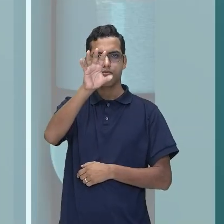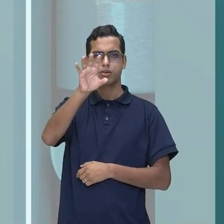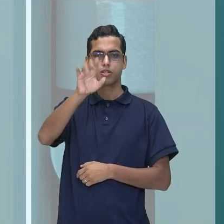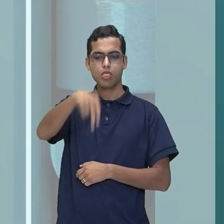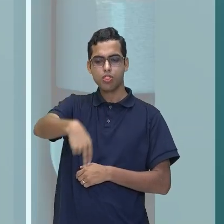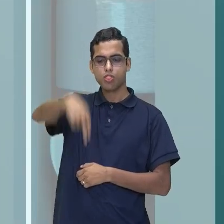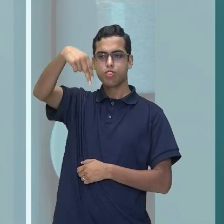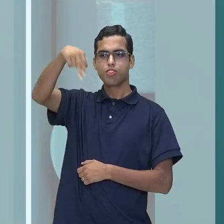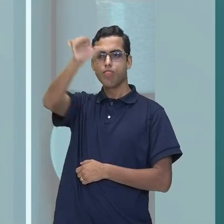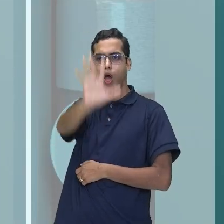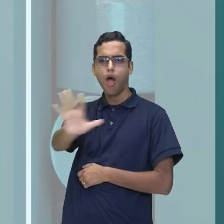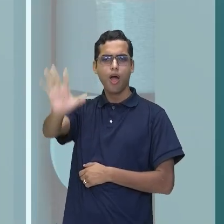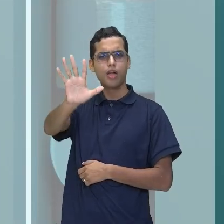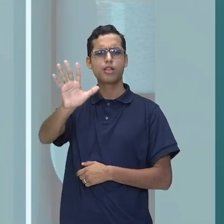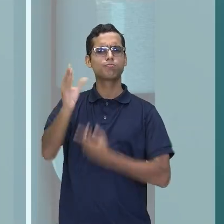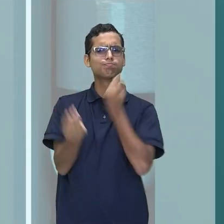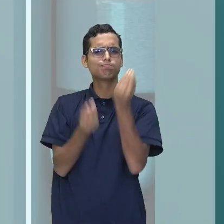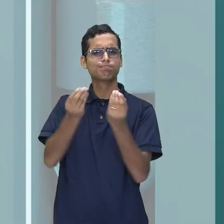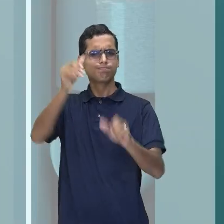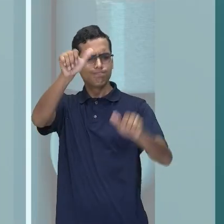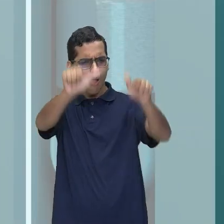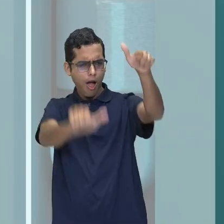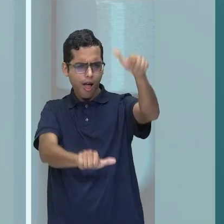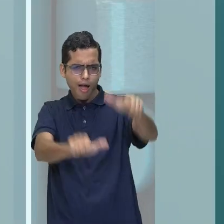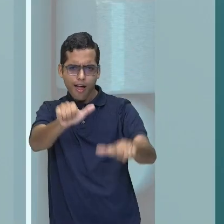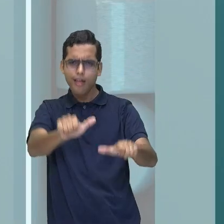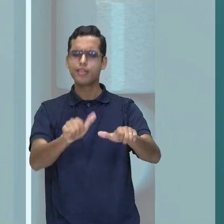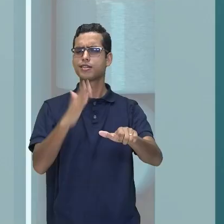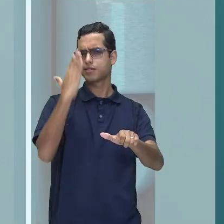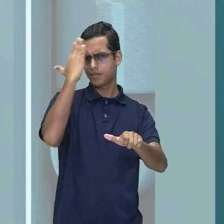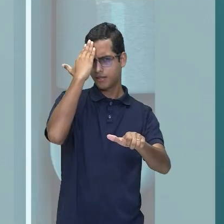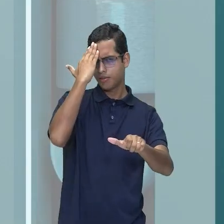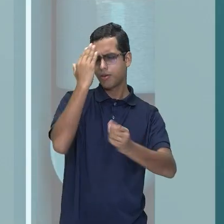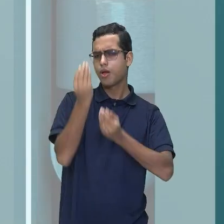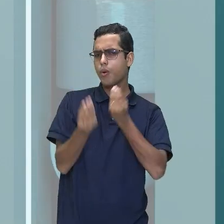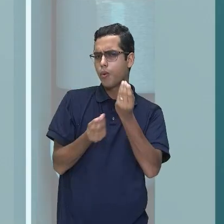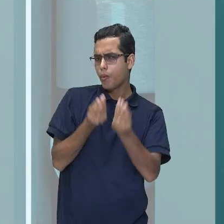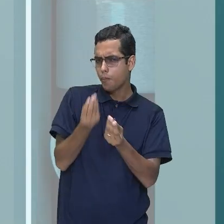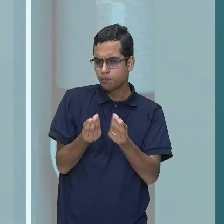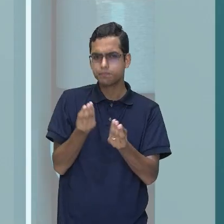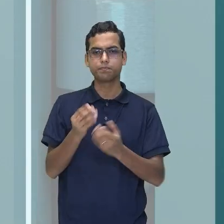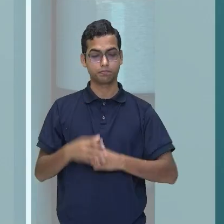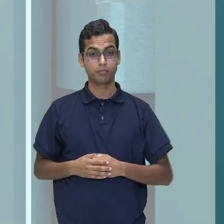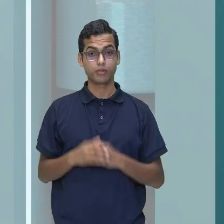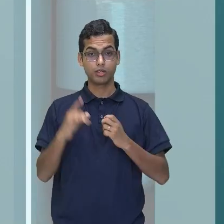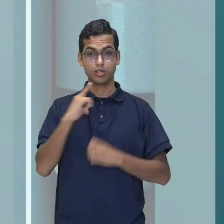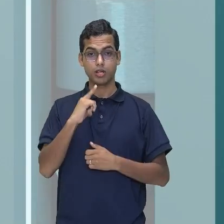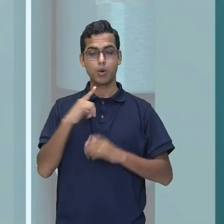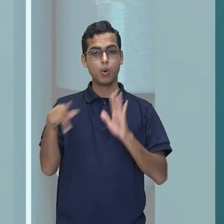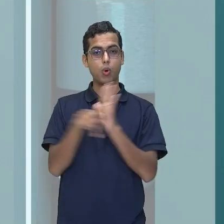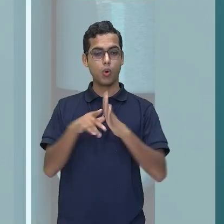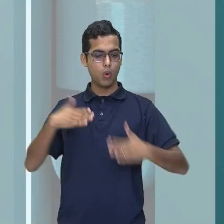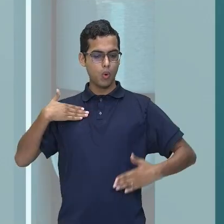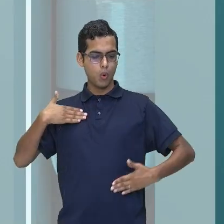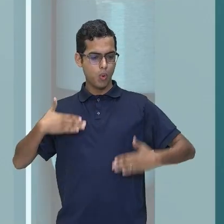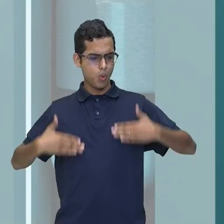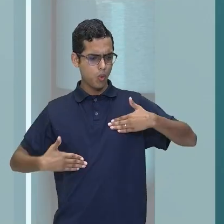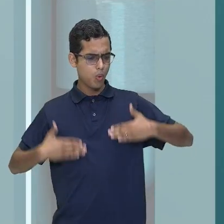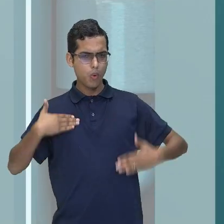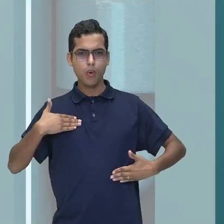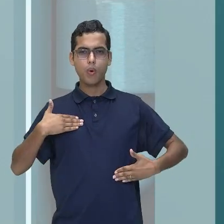pode analisar e verificar a presença dessa cultura corporal dentro da